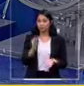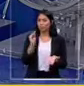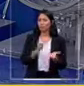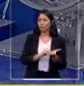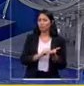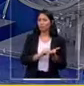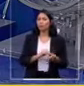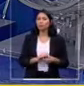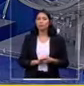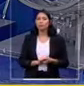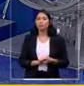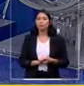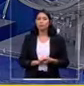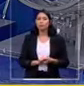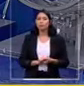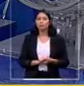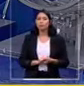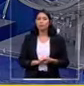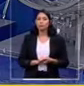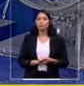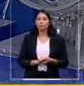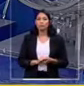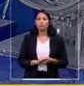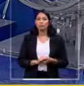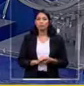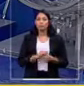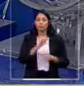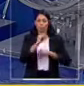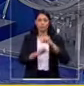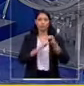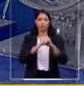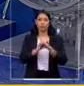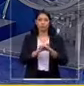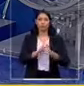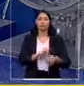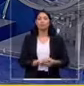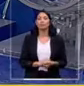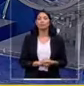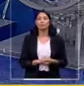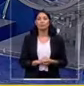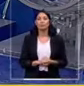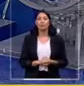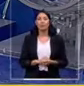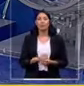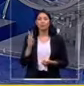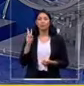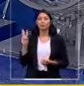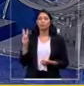conferir de onde são as apostas vencedoras ou se o prêmio está acumulado.